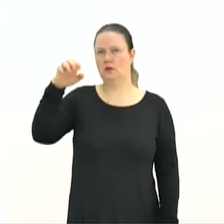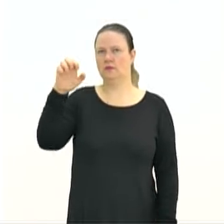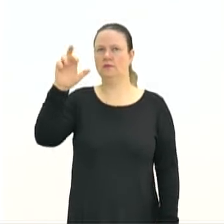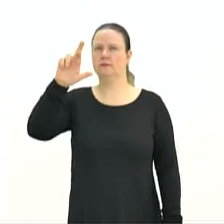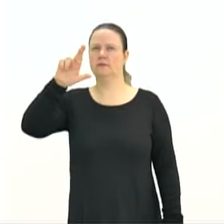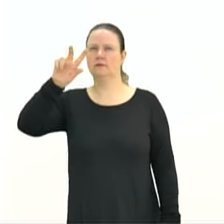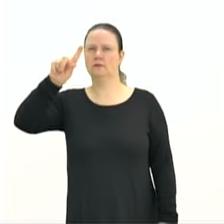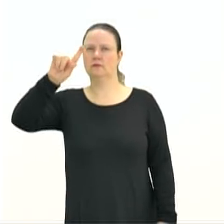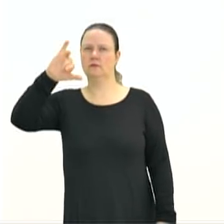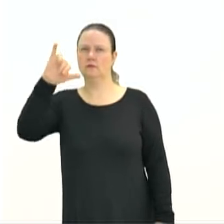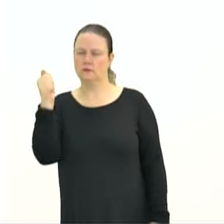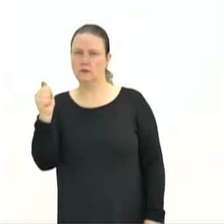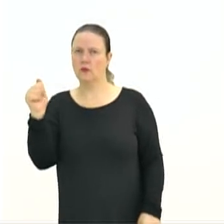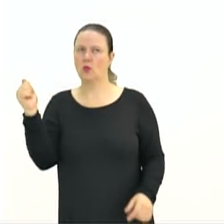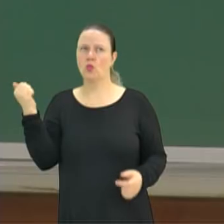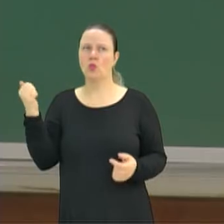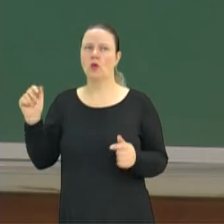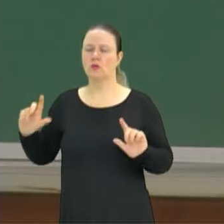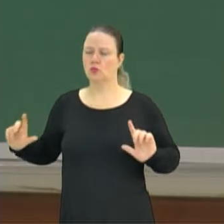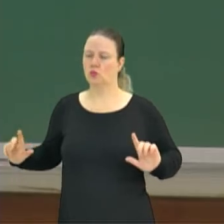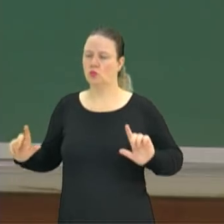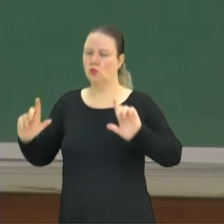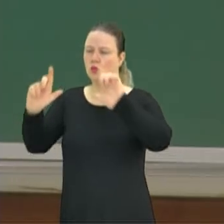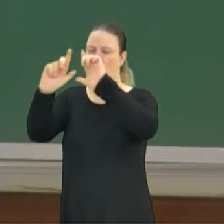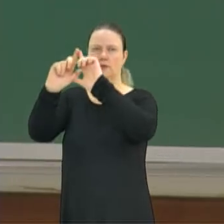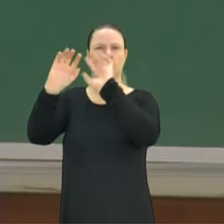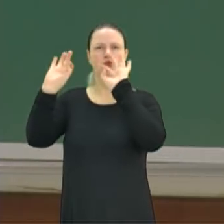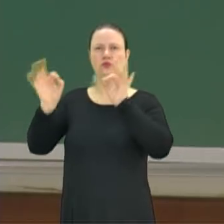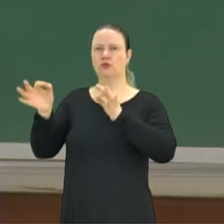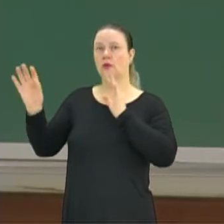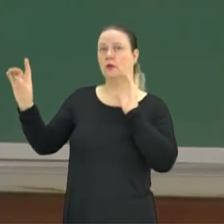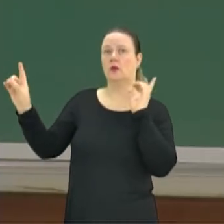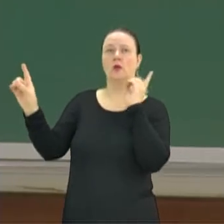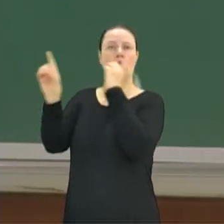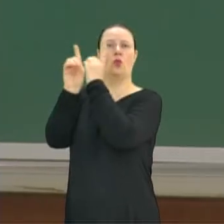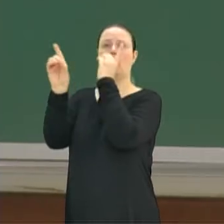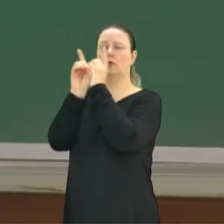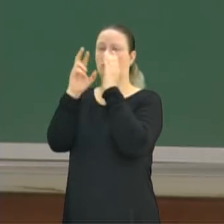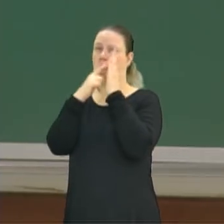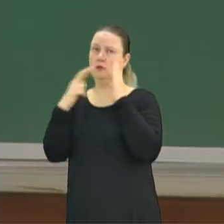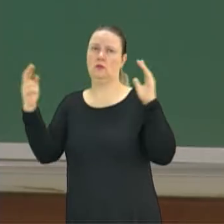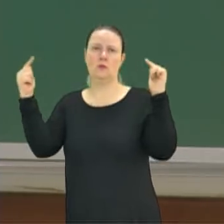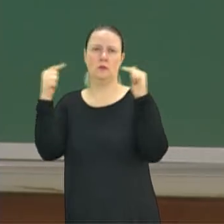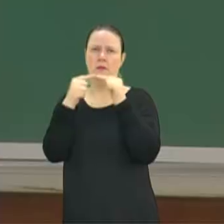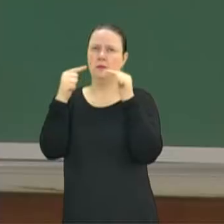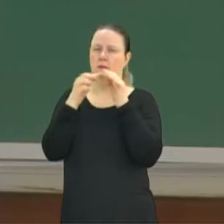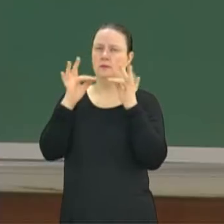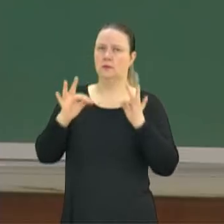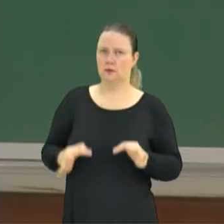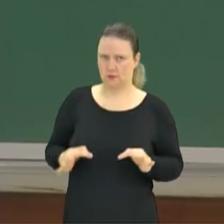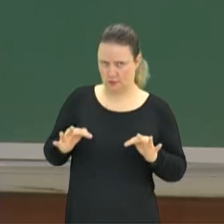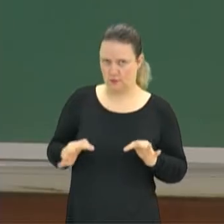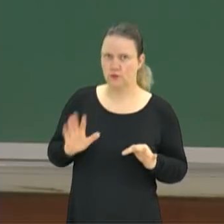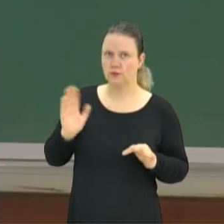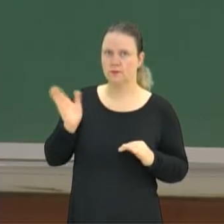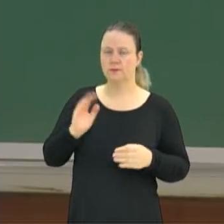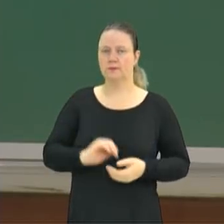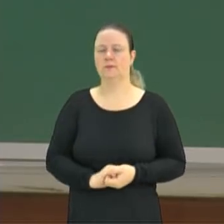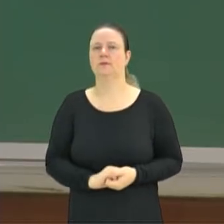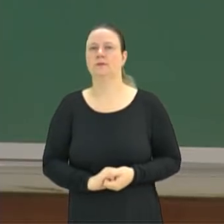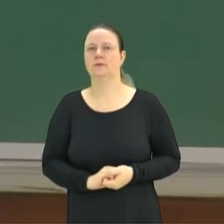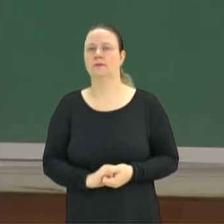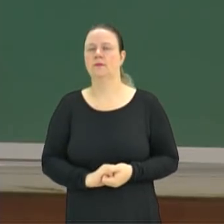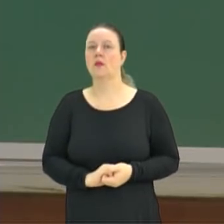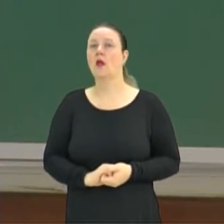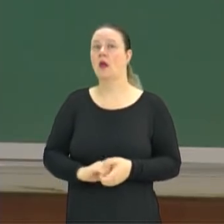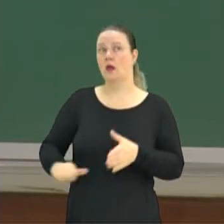ela sempre vai diminuindo de um nível trófico para o outro? Então, pronto, ó, você já achou a tua resposta correta quando você identificou que era numérica. Então, você